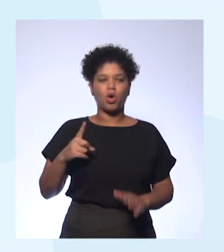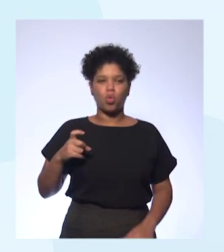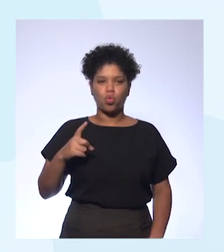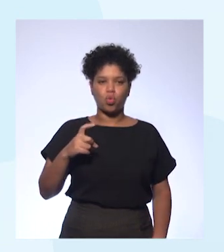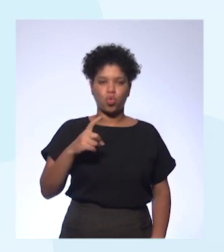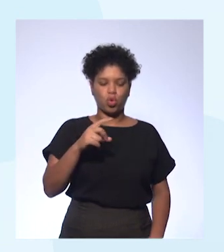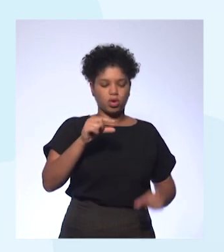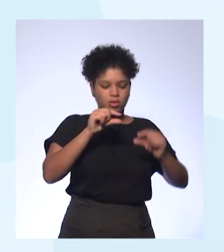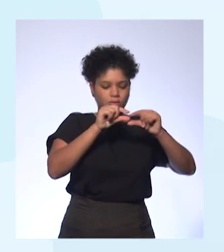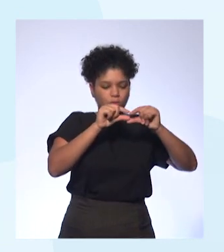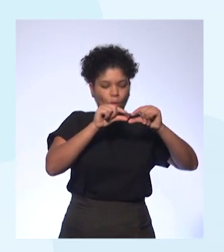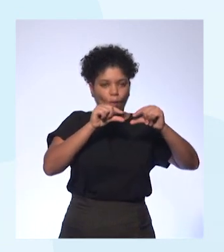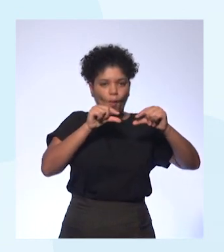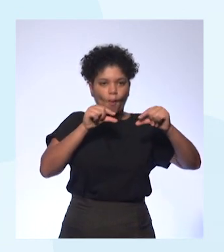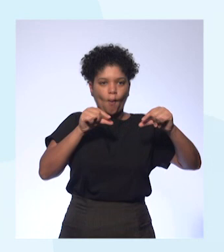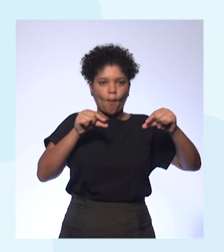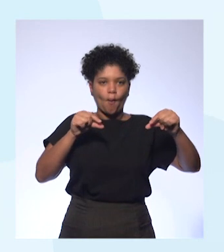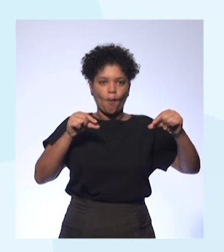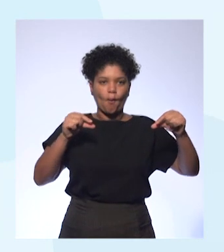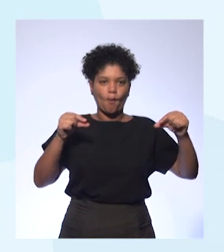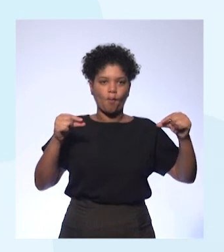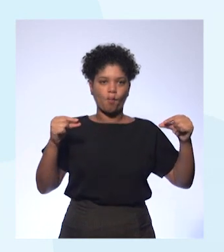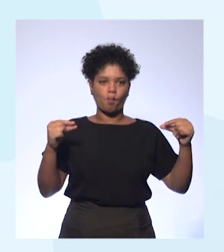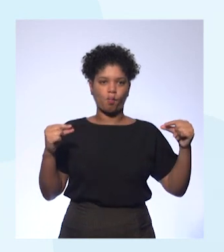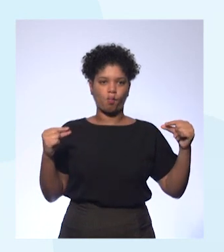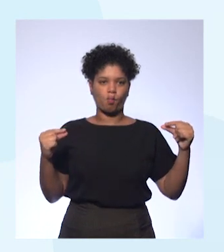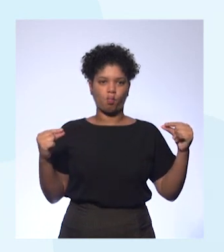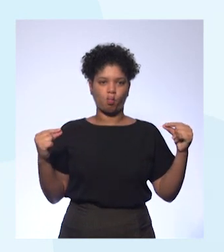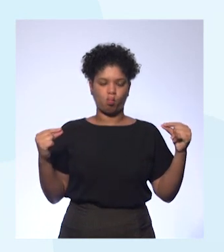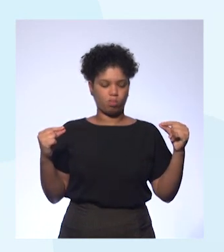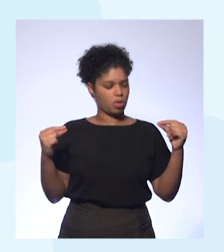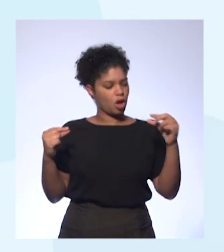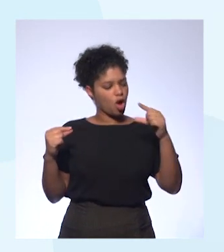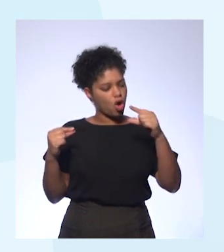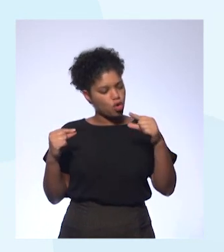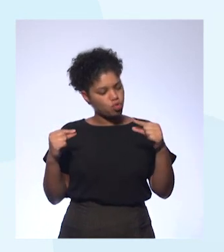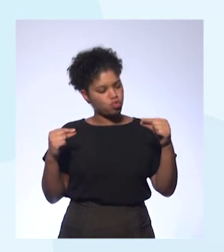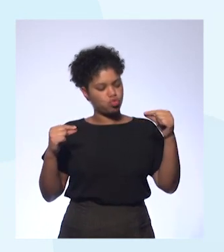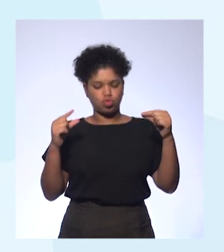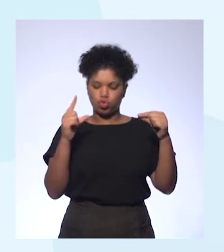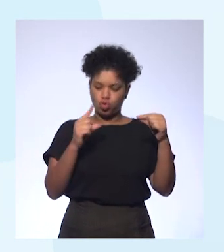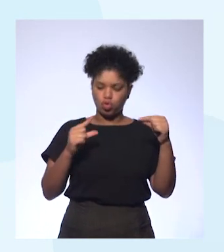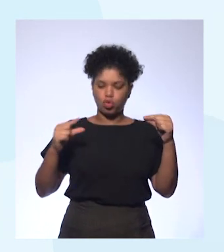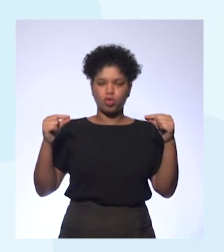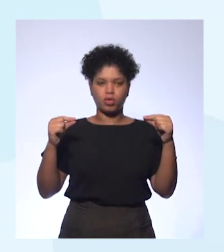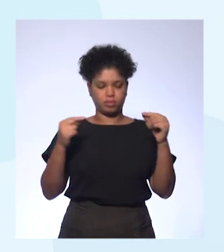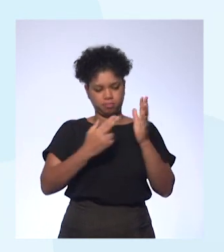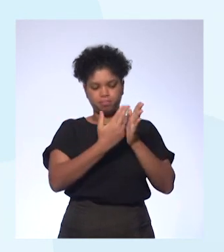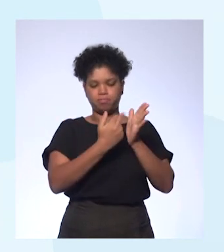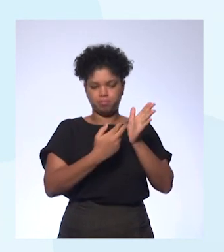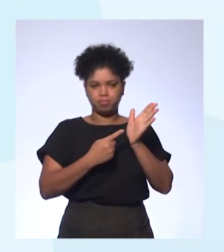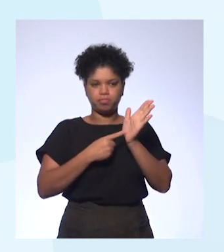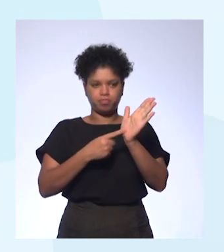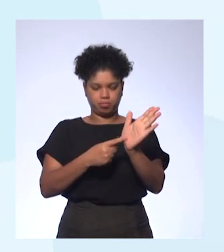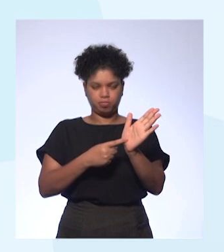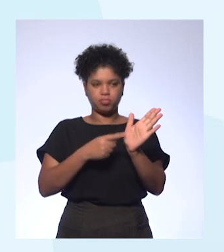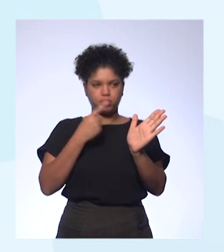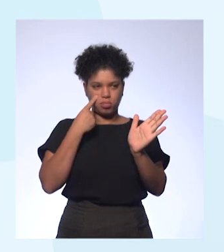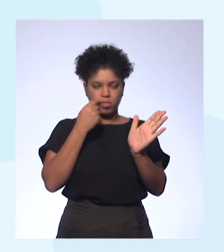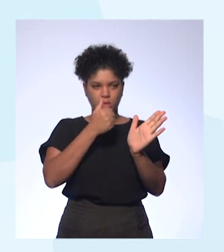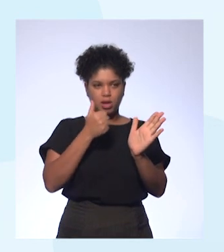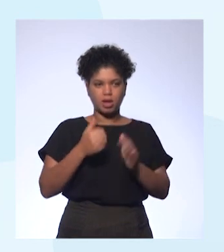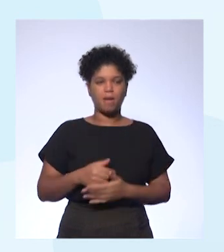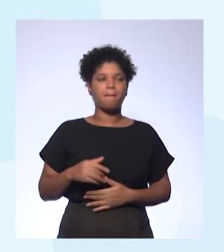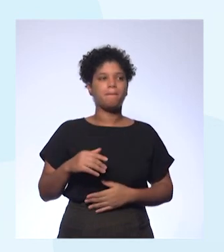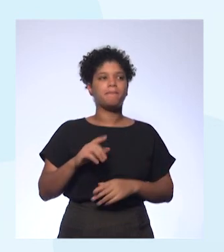e alongados, com as extremidades um pouquinho afiladas. A gente consegue ver aí nessa imagem. A maioria aí vai ser de vida